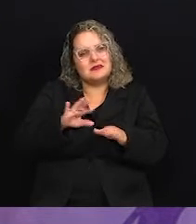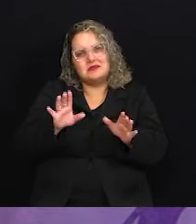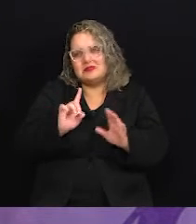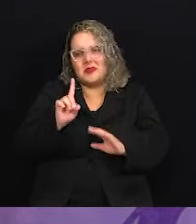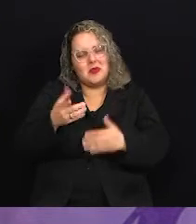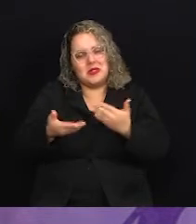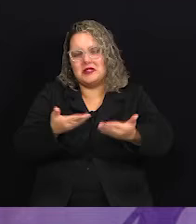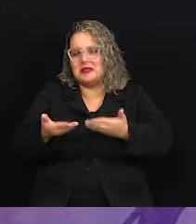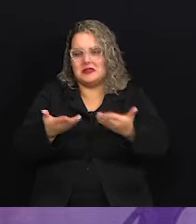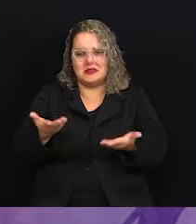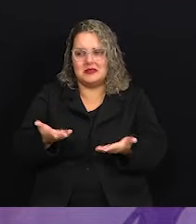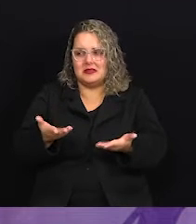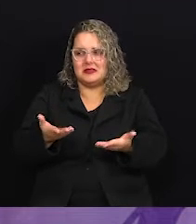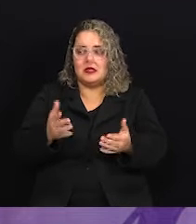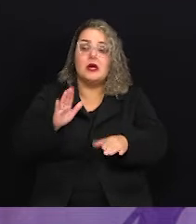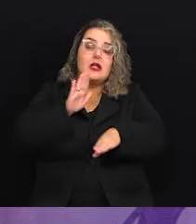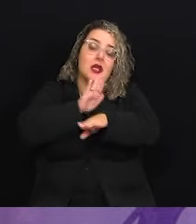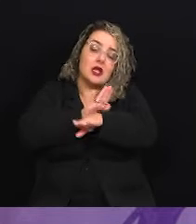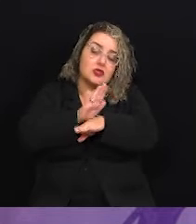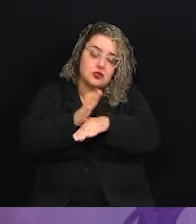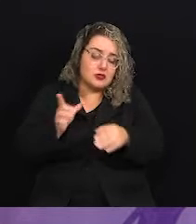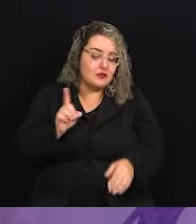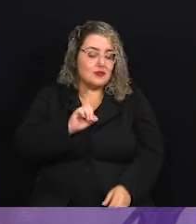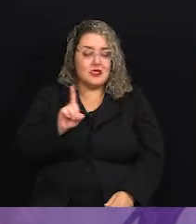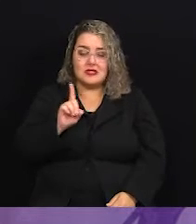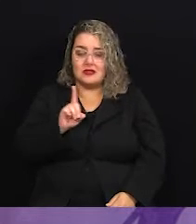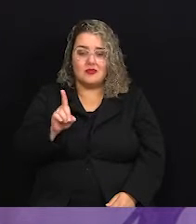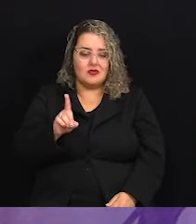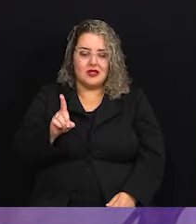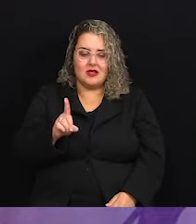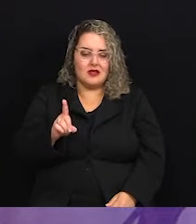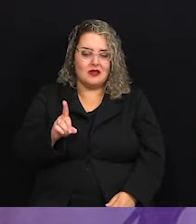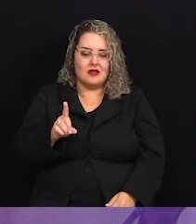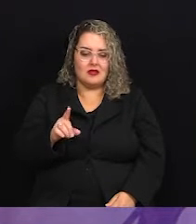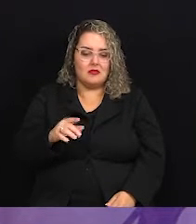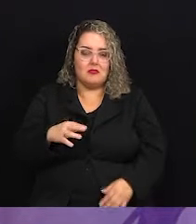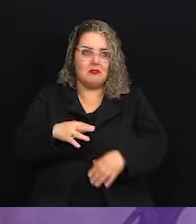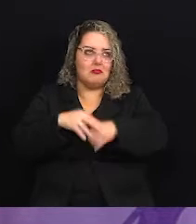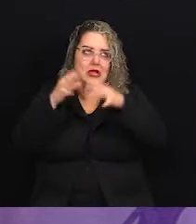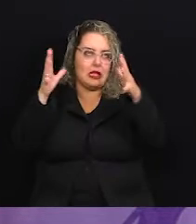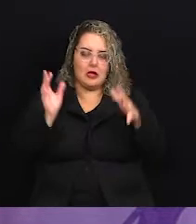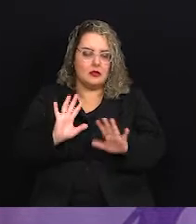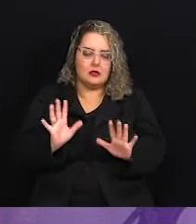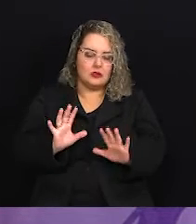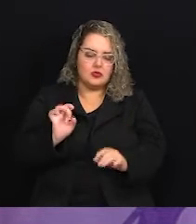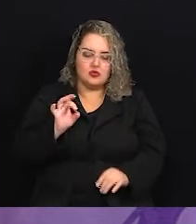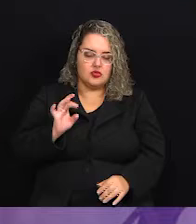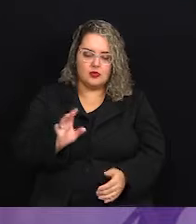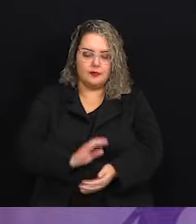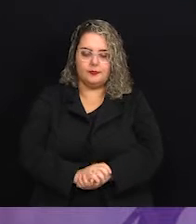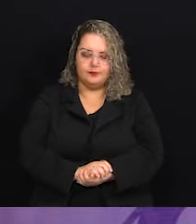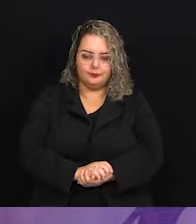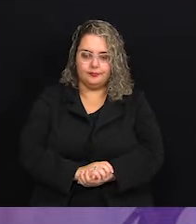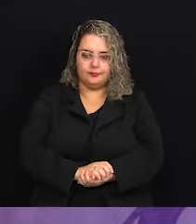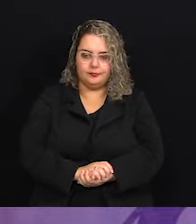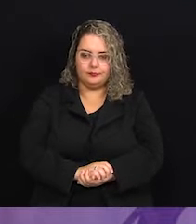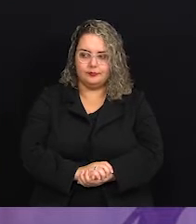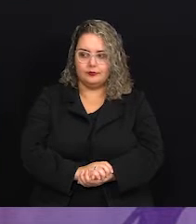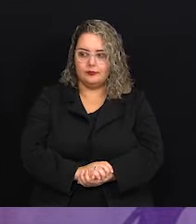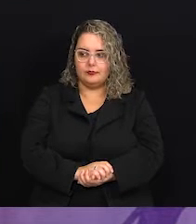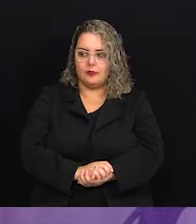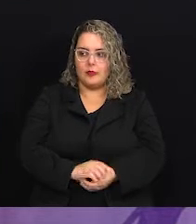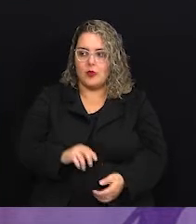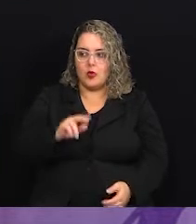isso, não é tratamento. Ele é adjuvante, ele ajuda, mas não se espere, só disso não vai ser suficiente. O senhor falou aí